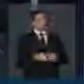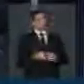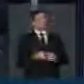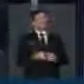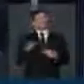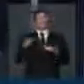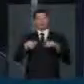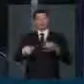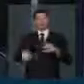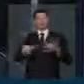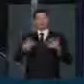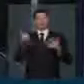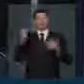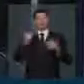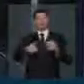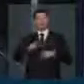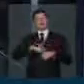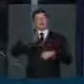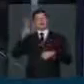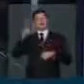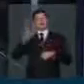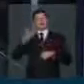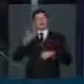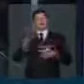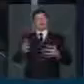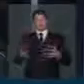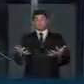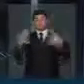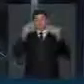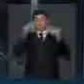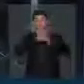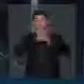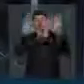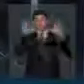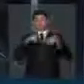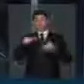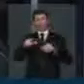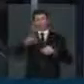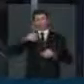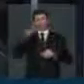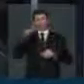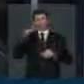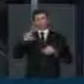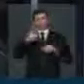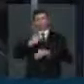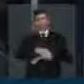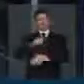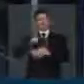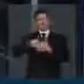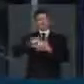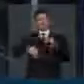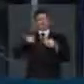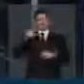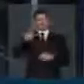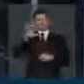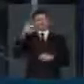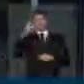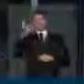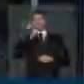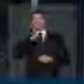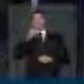talvez essa seja uma das questões mais flagrantes. Nós temos ido à rua pegar assinaturas para que esta CPI